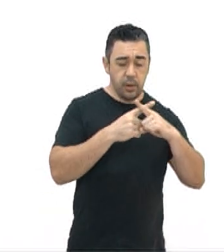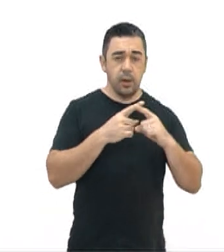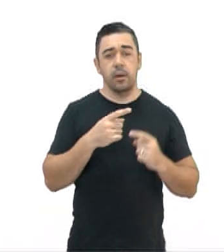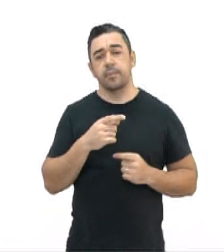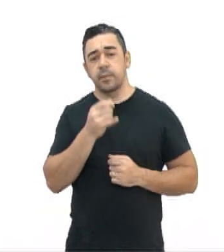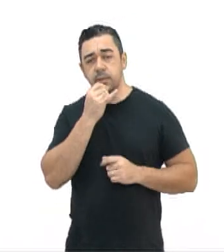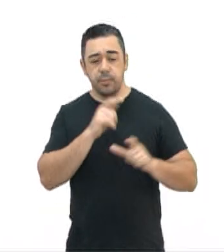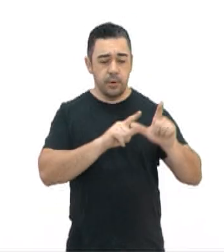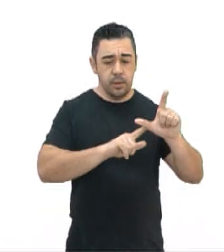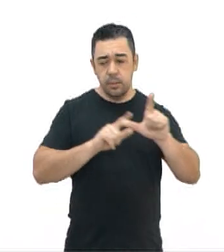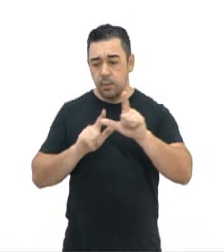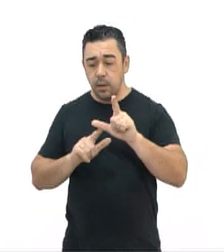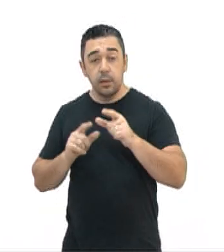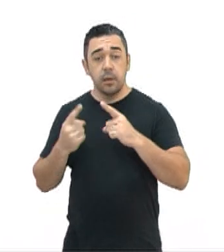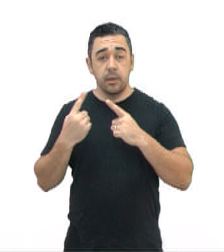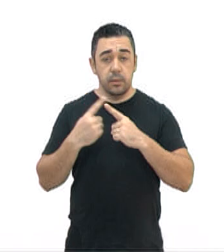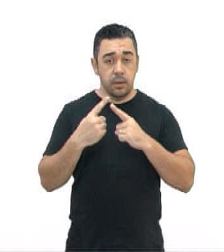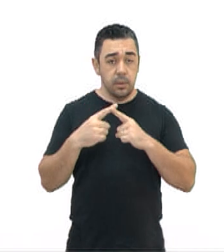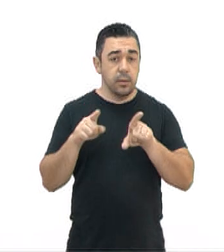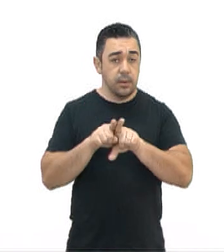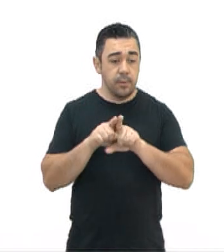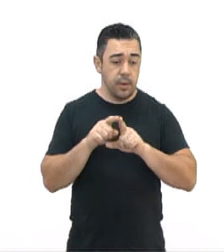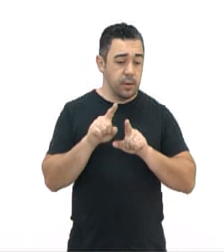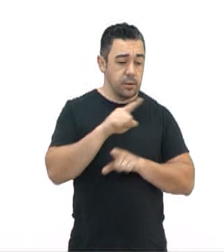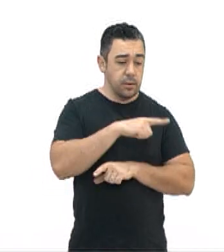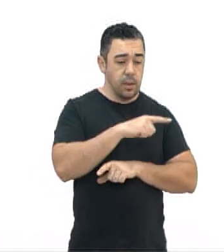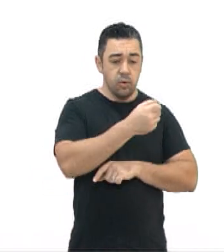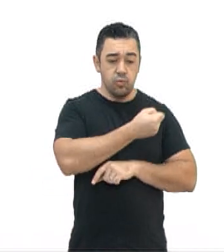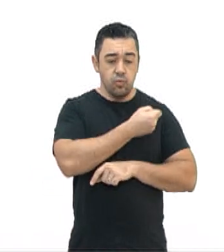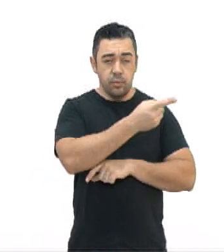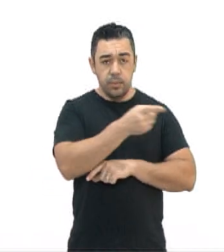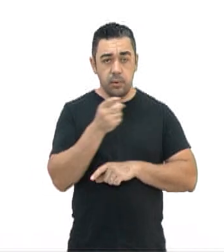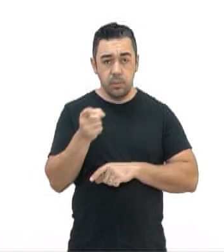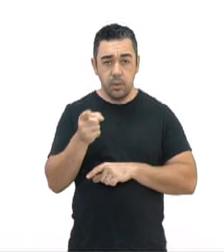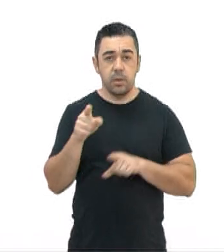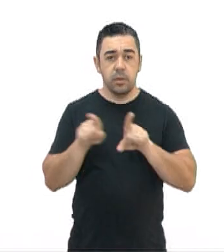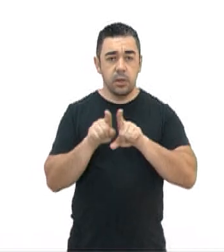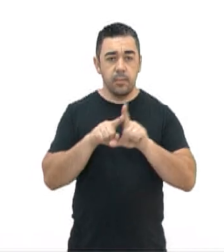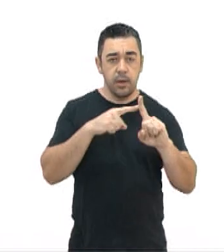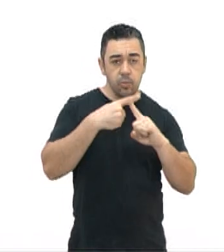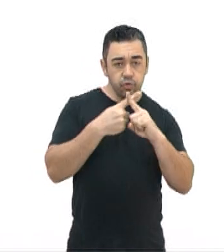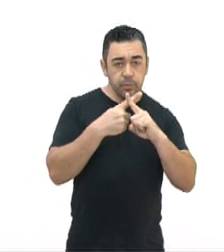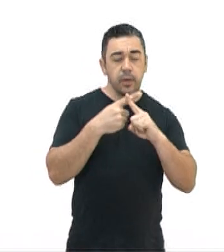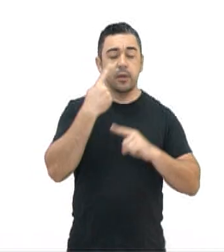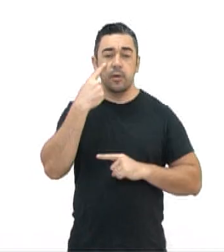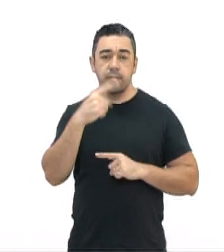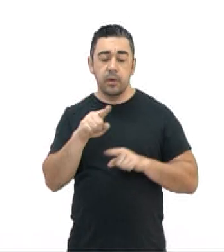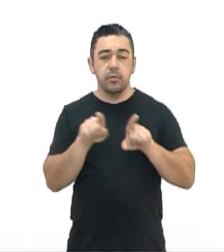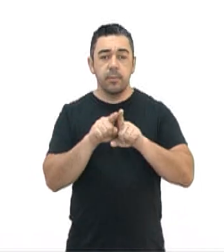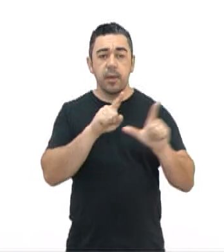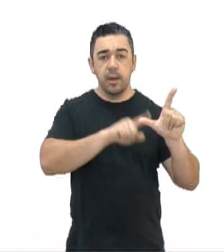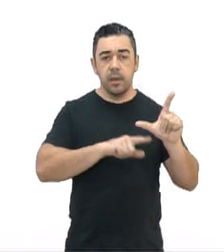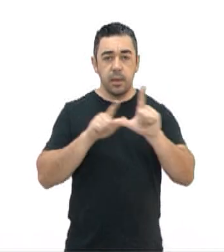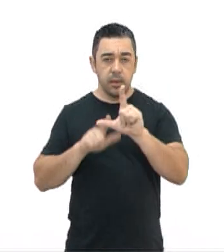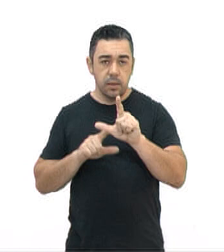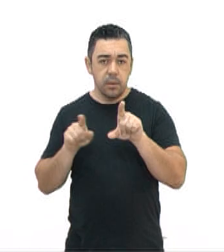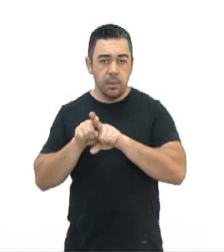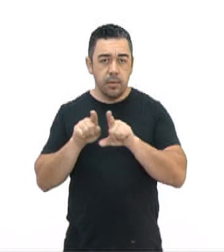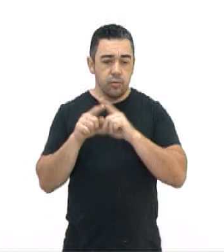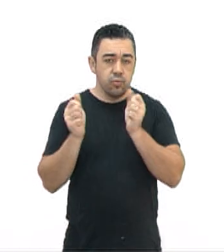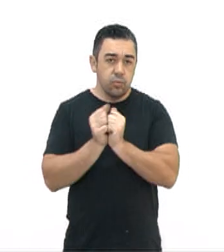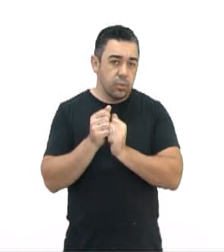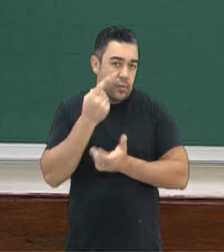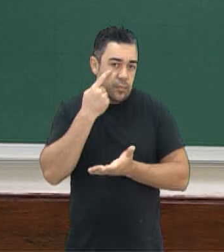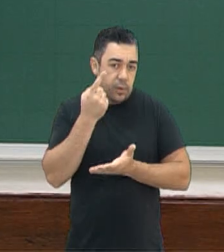monômios, multiplicamos os coeficientes entre si e multiplicamos as partes literais entre si. O que ele está falando aqui? Ele